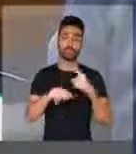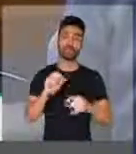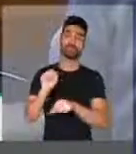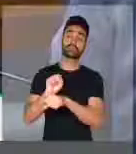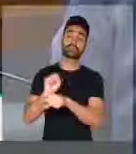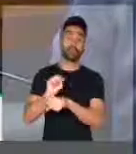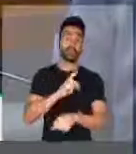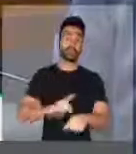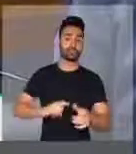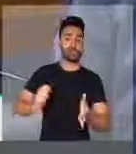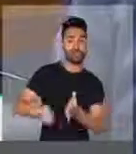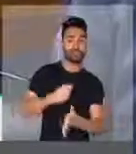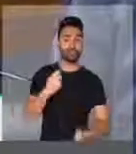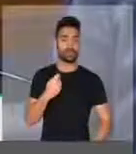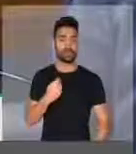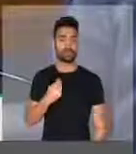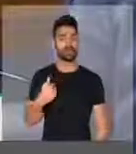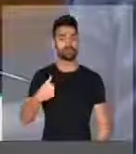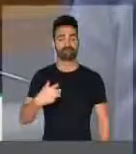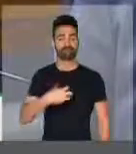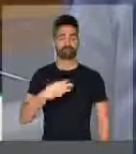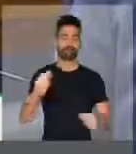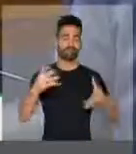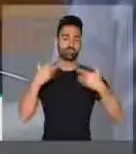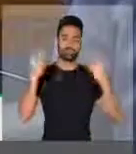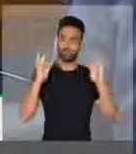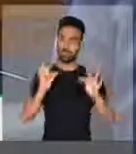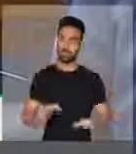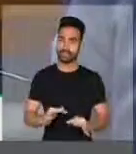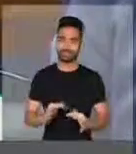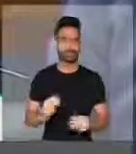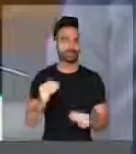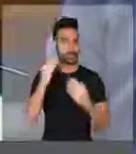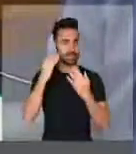motivo de muita alegria para as forças democráticas e populares do Brasil. Obrigado, presidente.